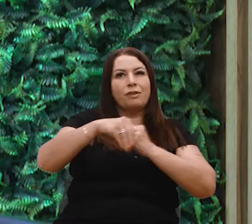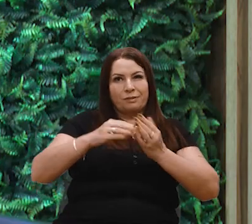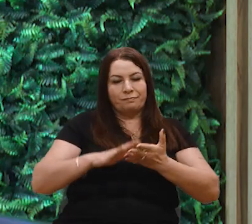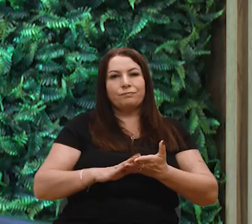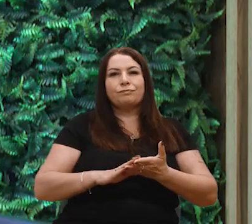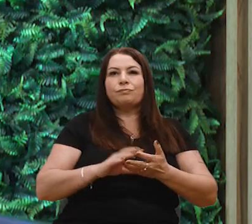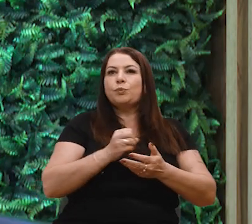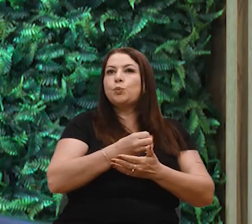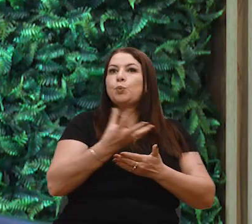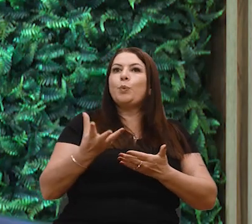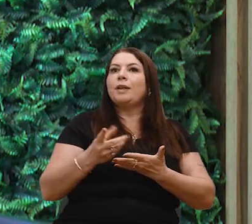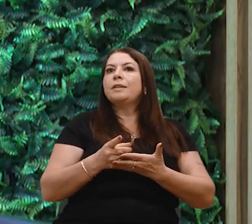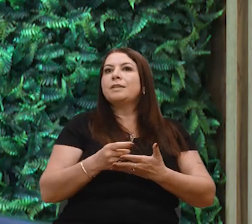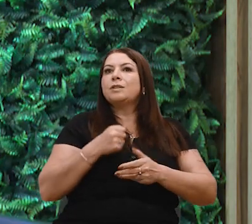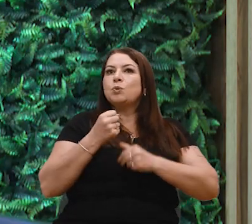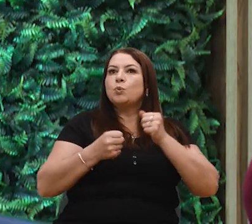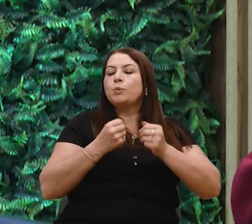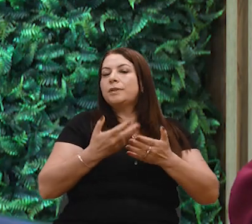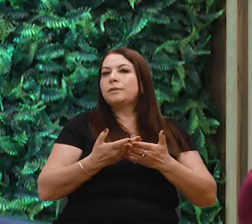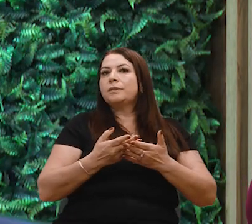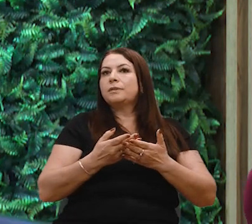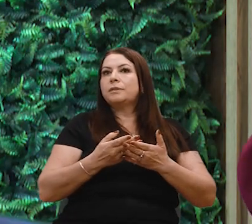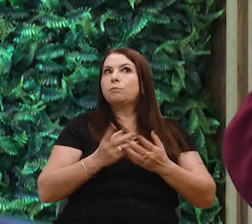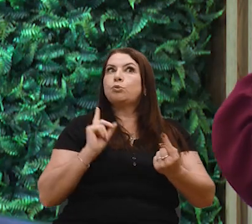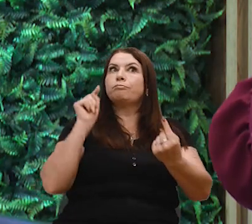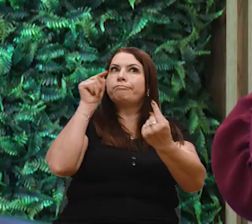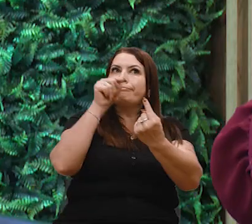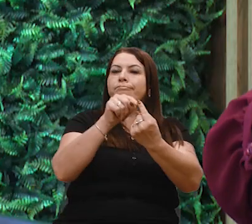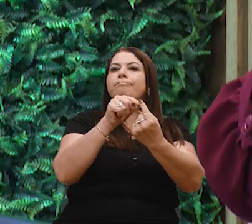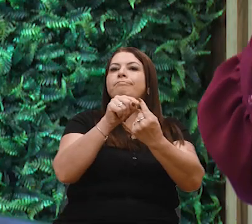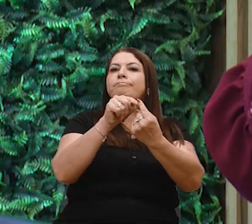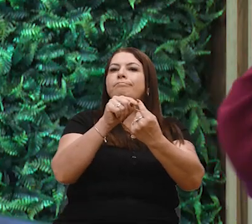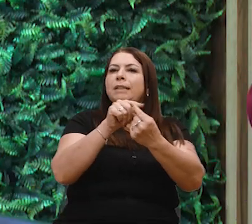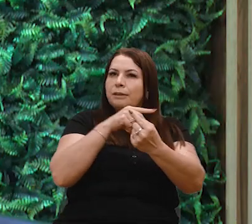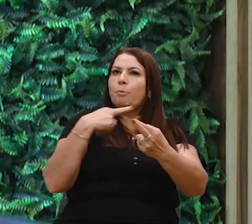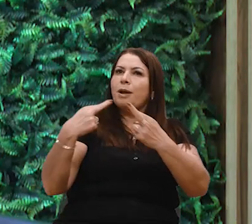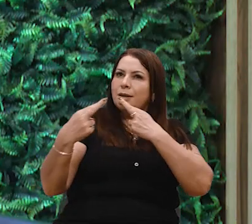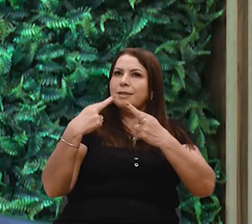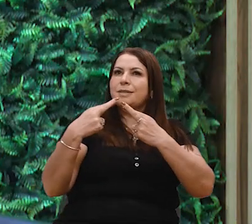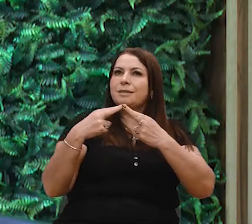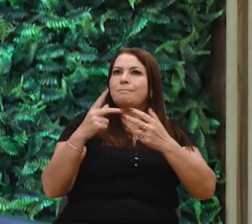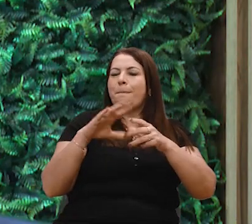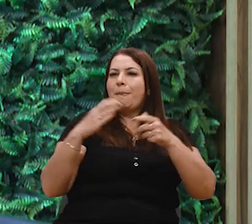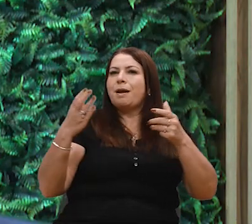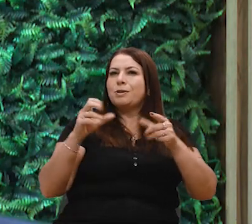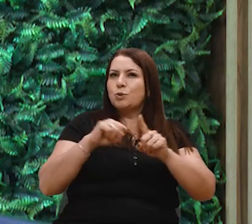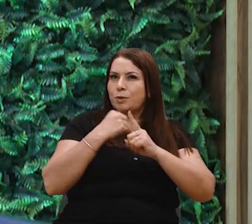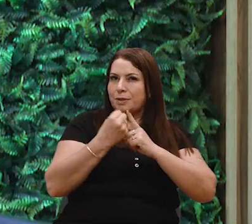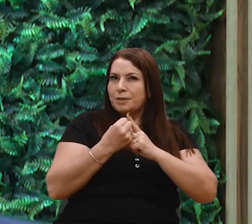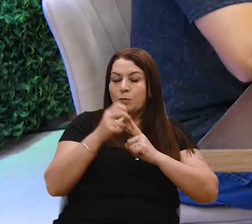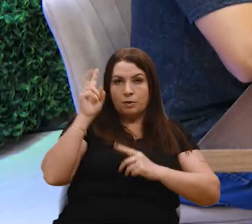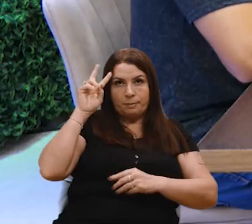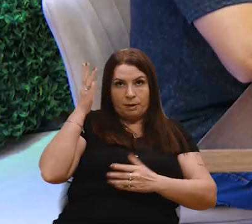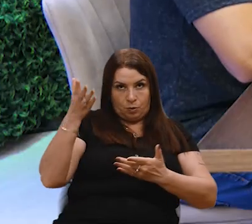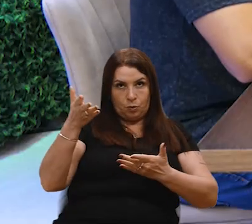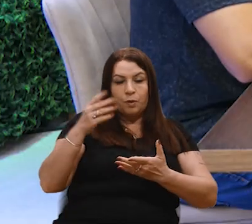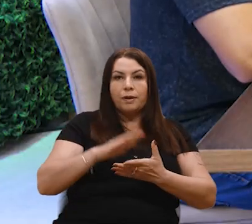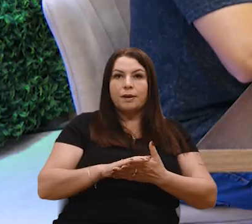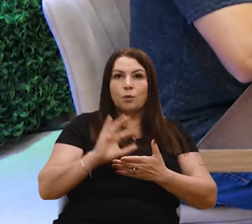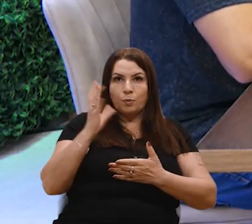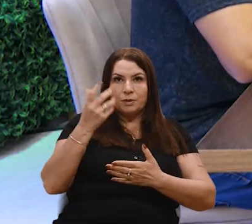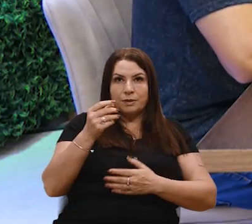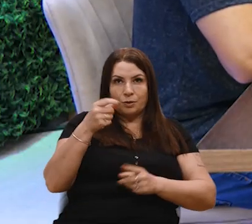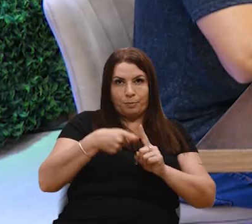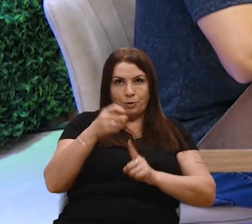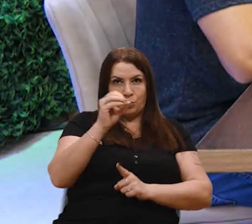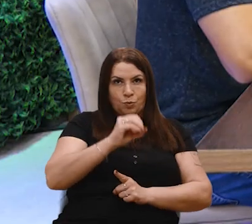envolvido, né? Sim. Então, quantas corridas são por uma razão que tenha uma relação Claro. com algo assim mais social. algo, né? Me lembrei agora